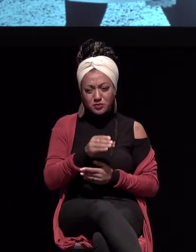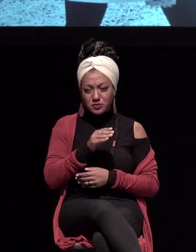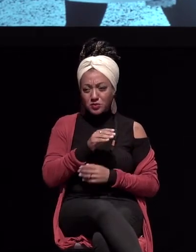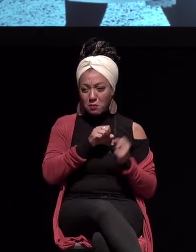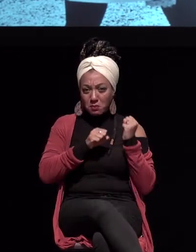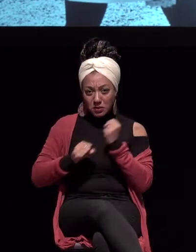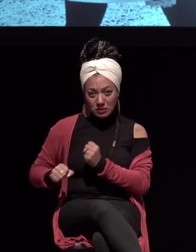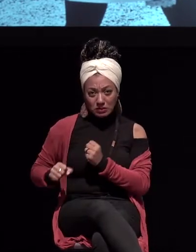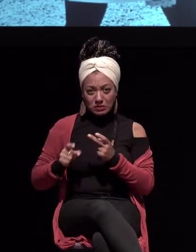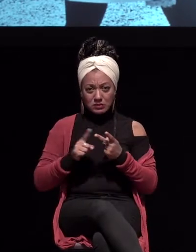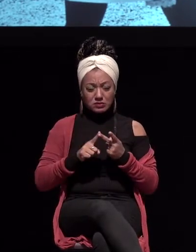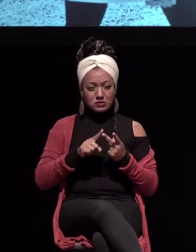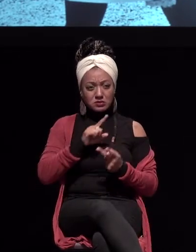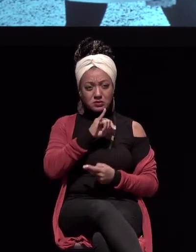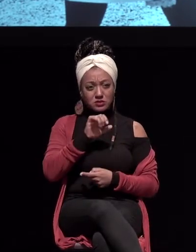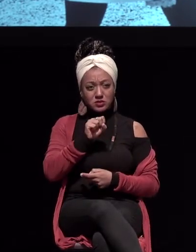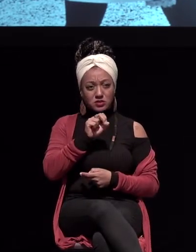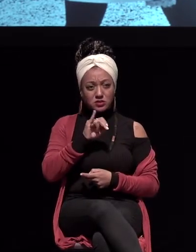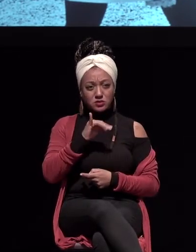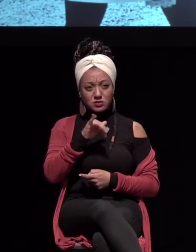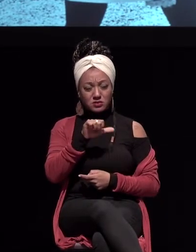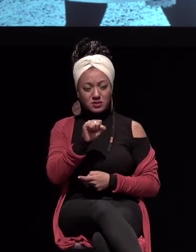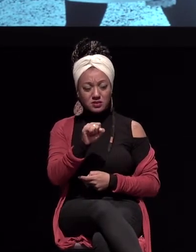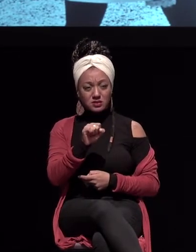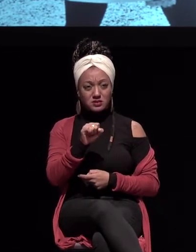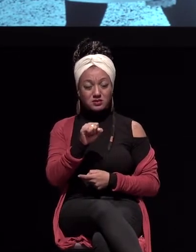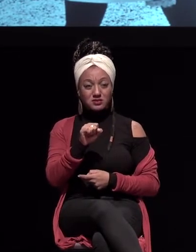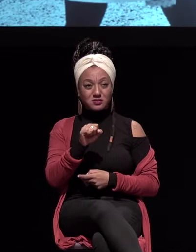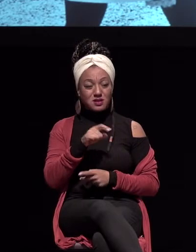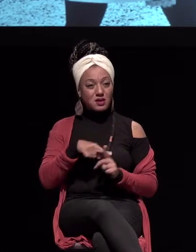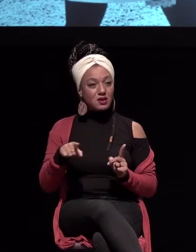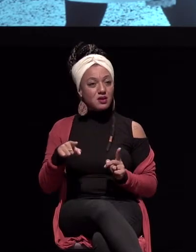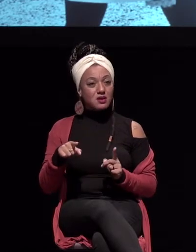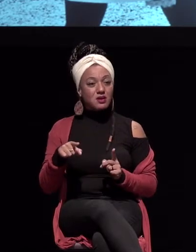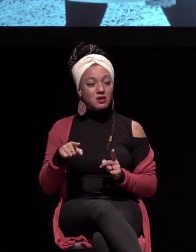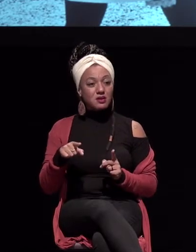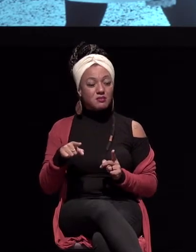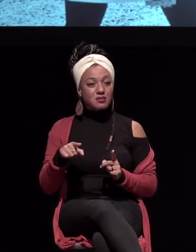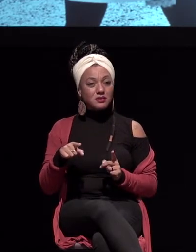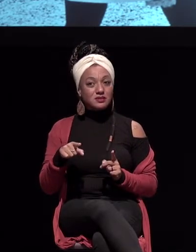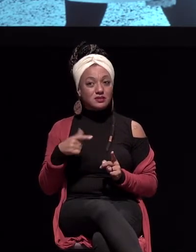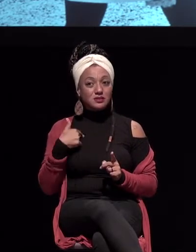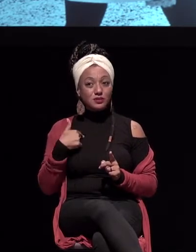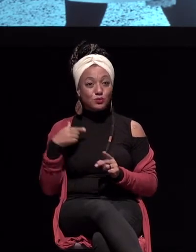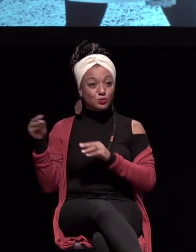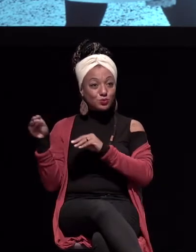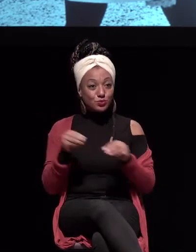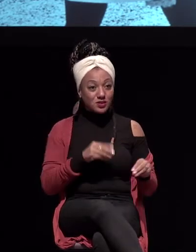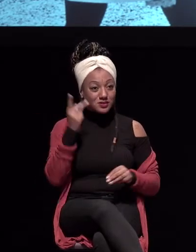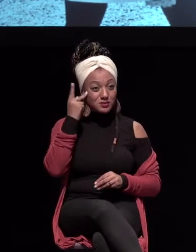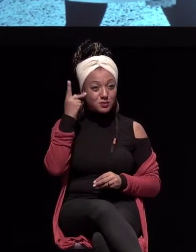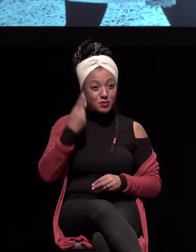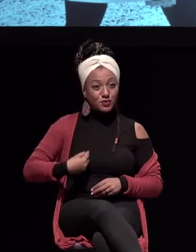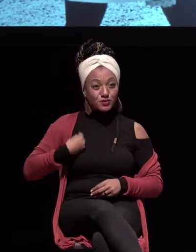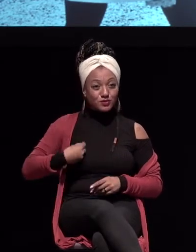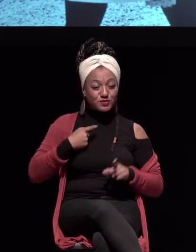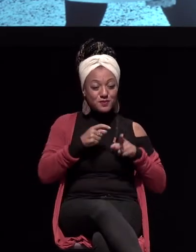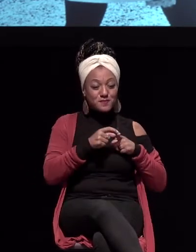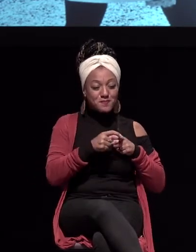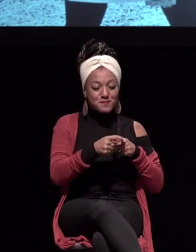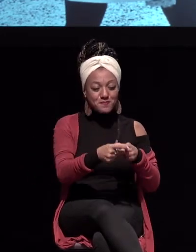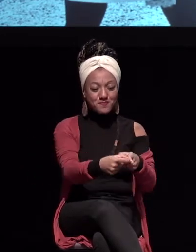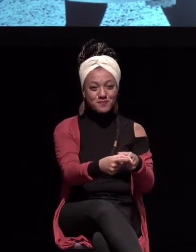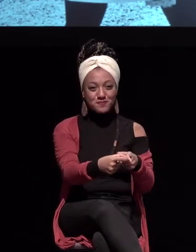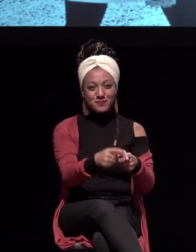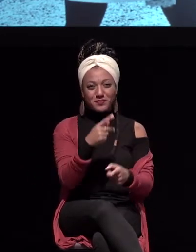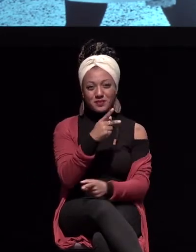São Paulo e ser recebida pelas periferias de São Paulo. E aí também a palavra periferia